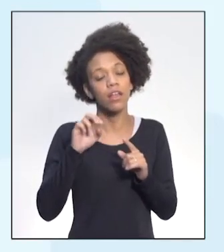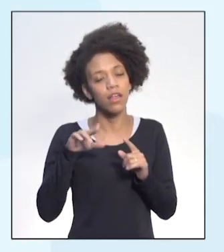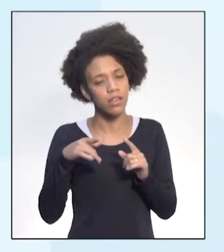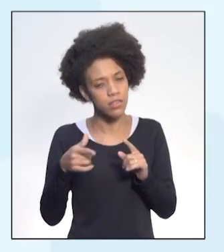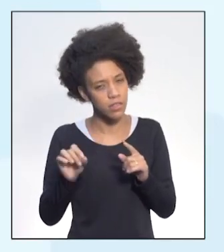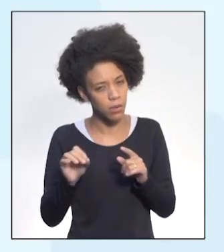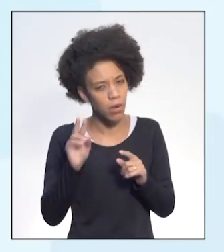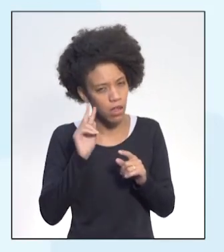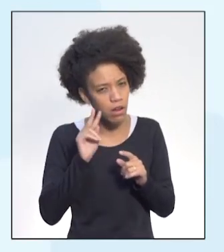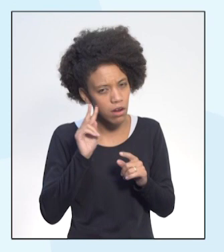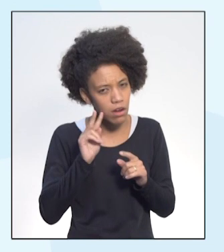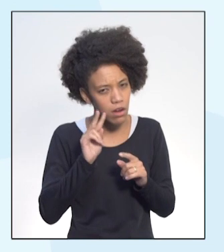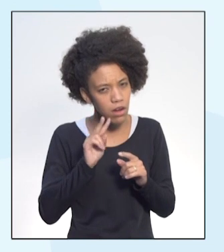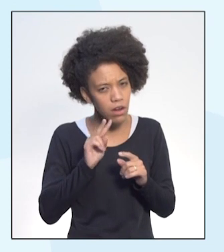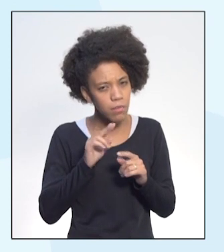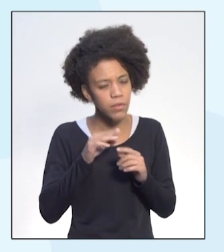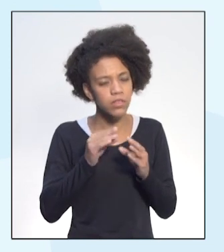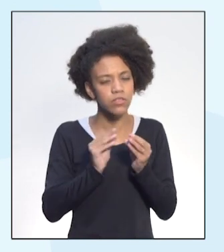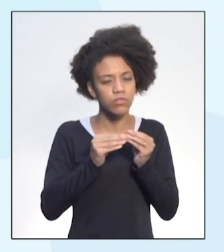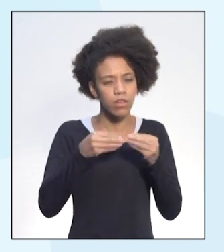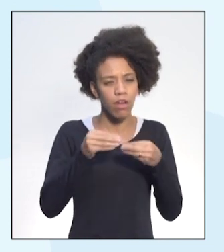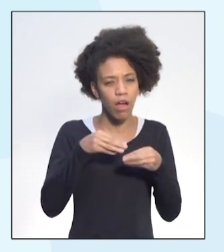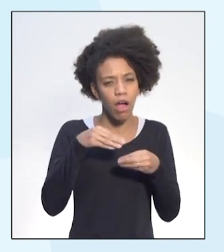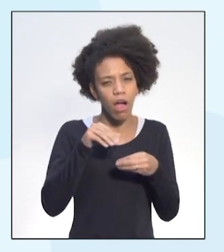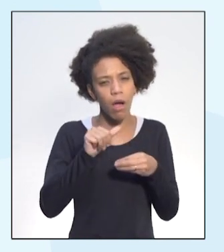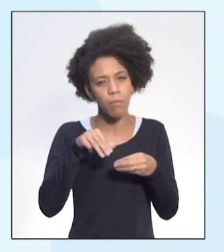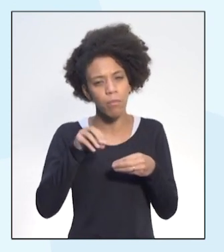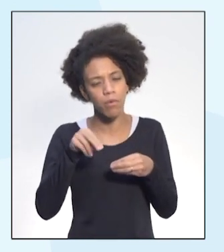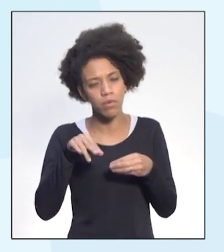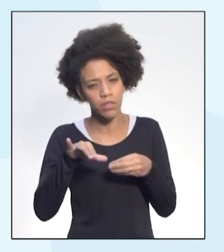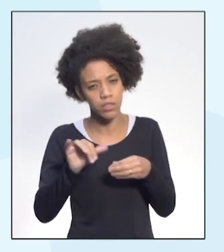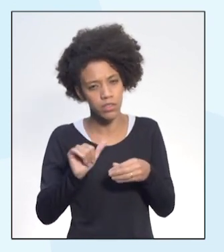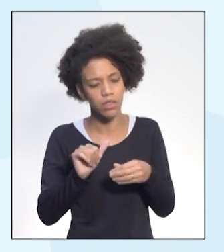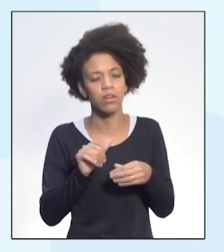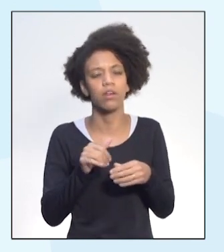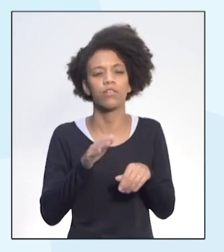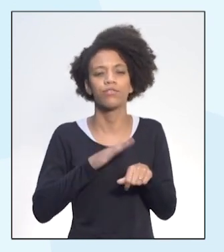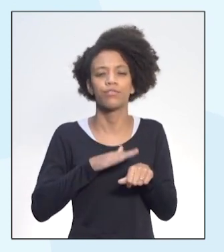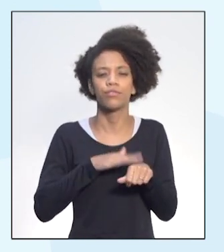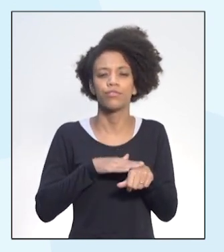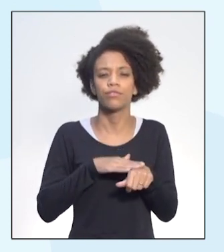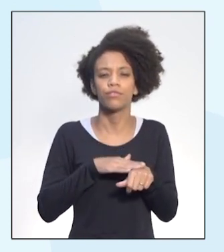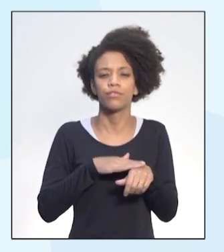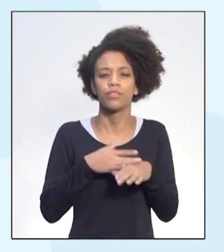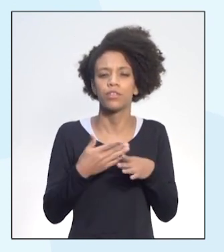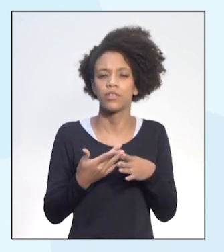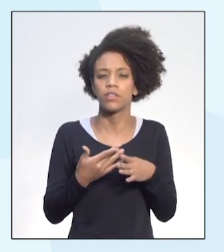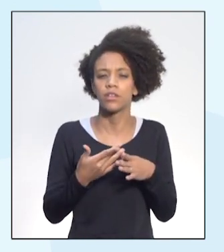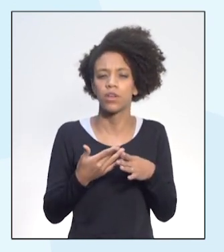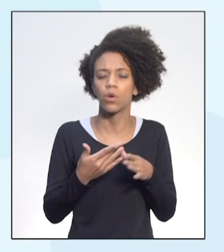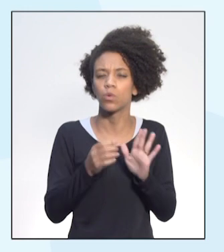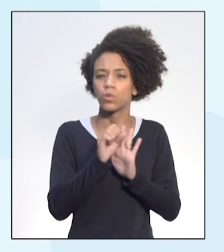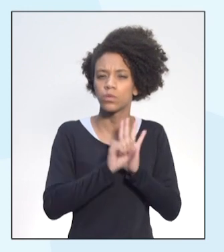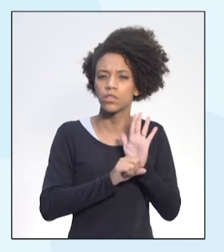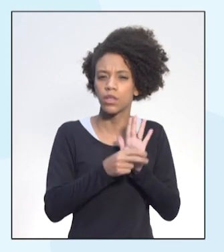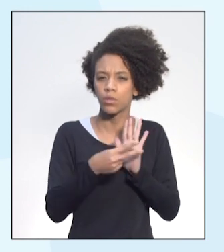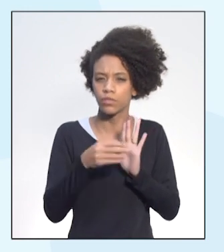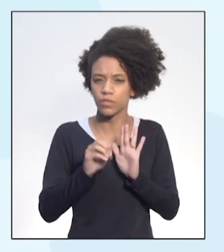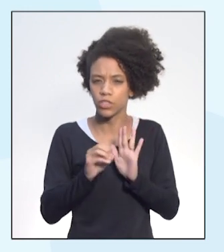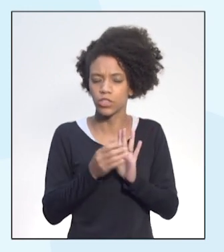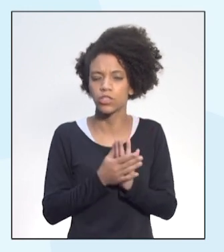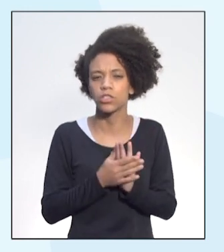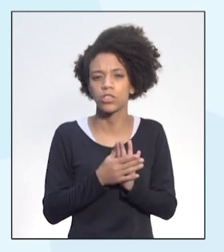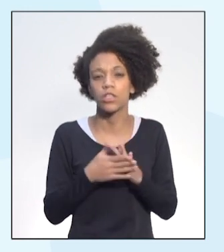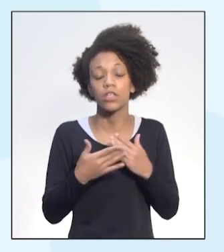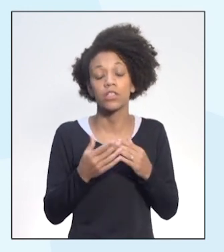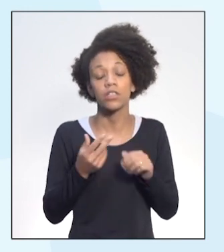reação da produção da amônia, que foi feita por Haber no início do século XX, né, que